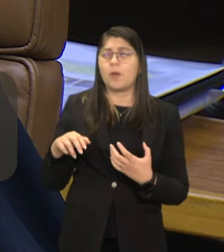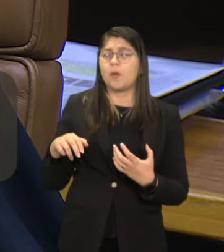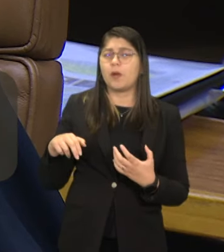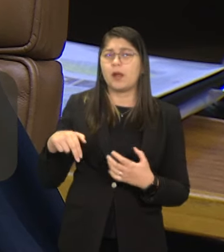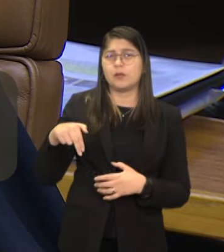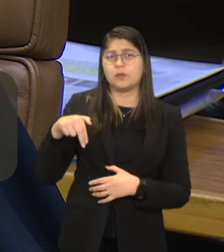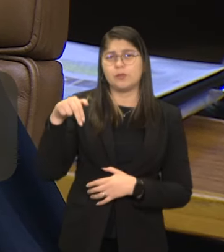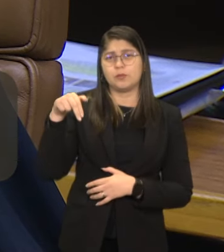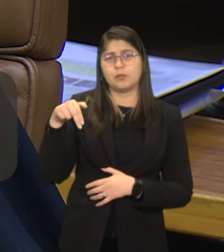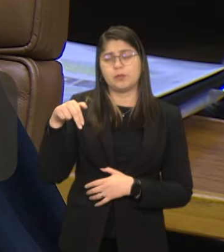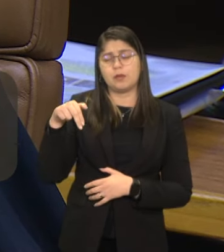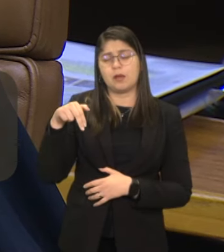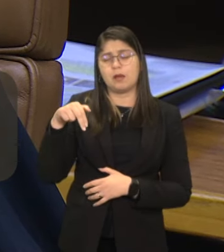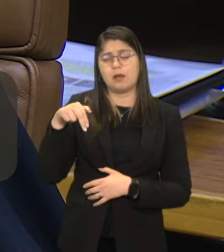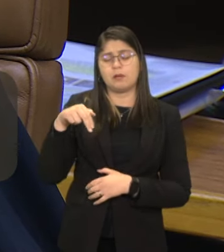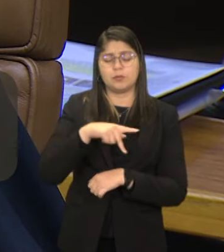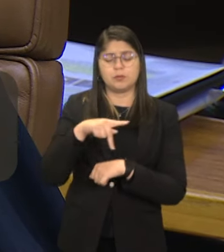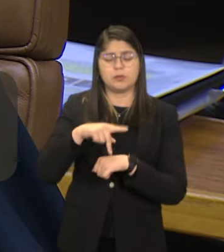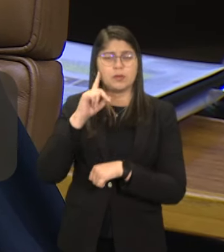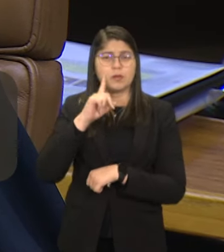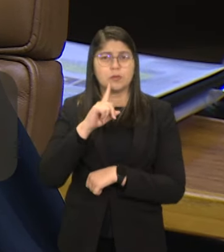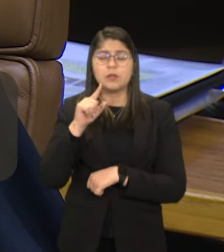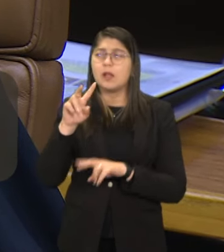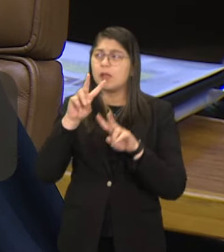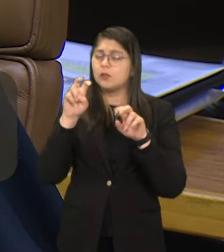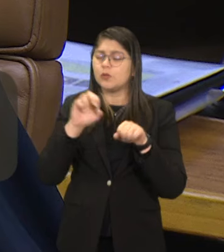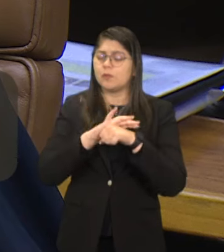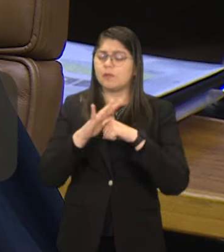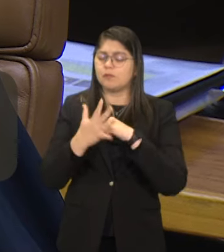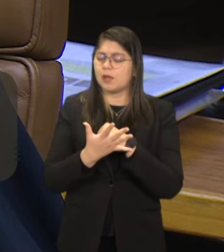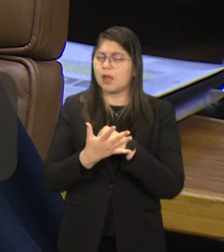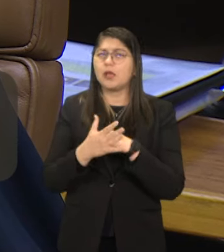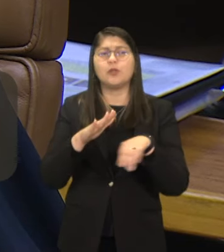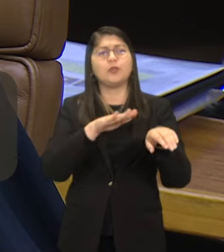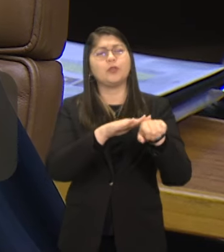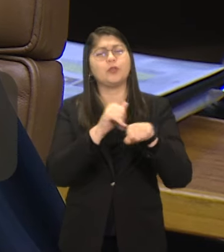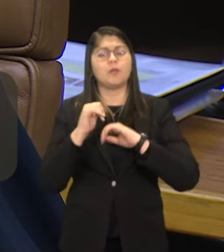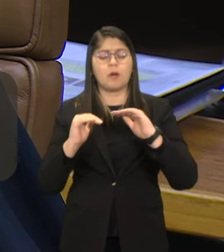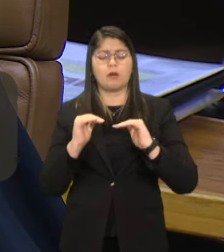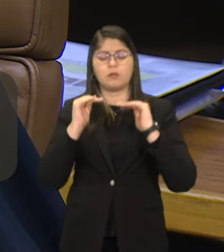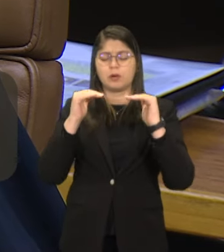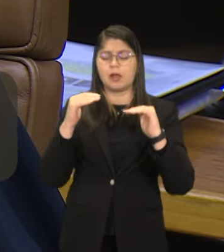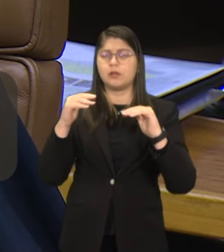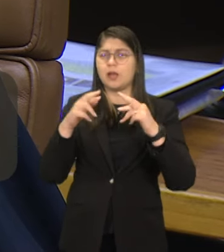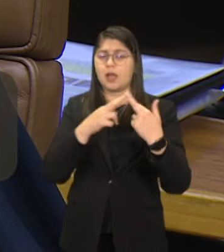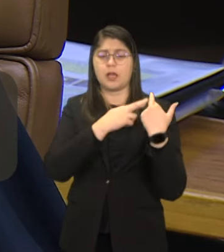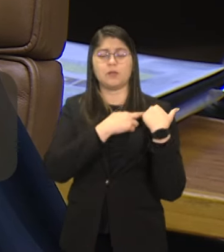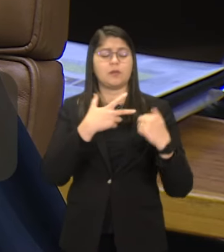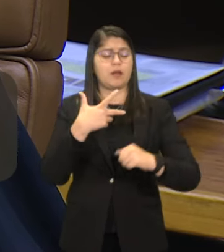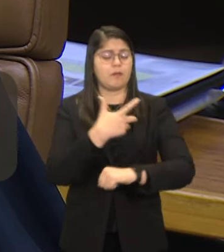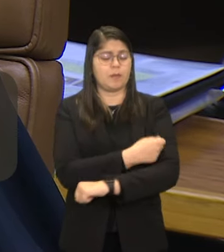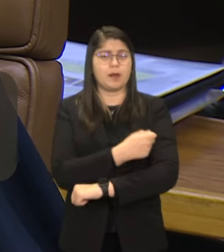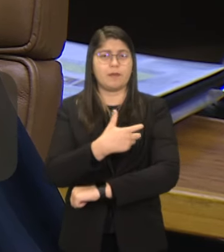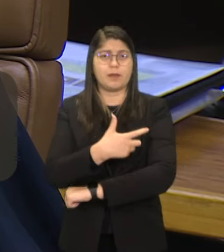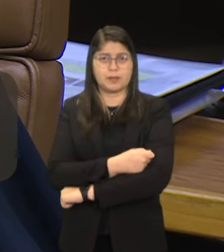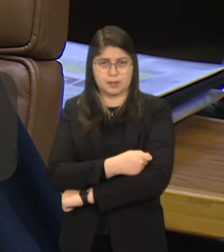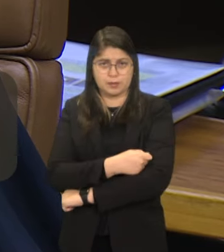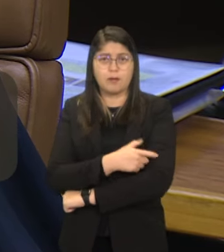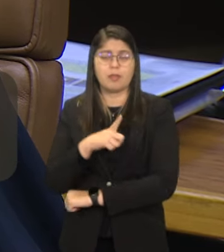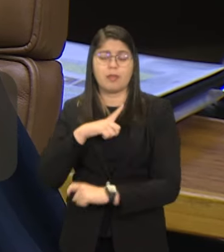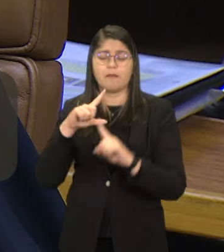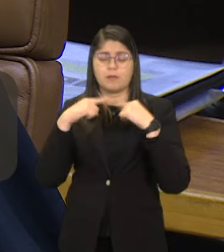subcomitê seleto sobre a pandemia do coronavírus, convocou autoridades que foram responsáveis pela vacinação, conforme a audiência realizada